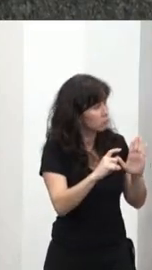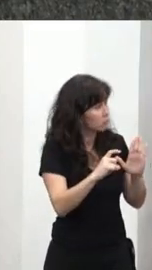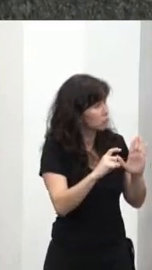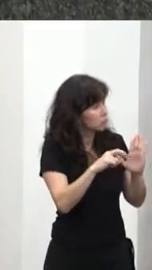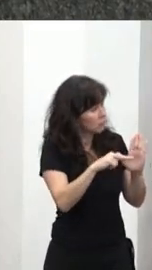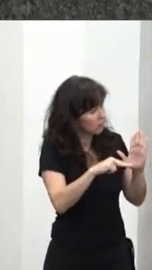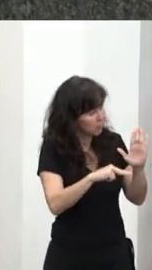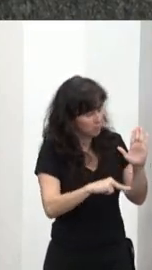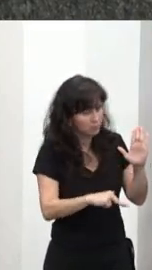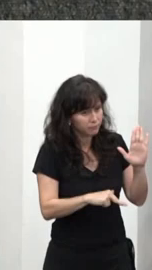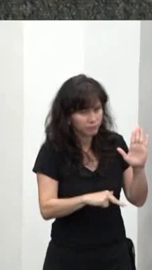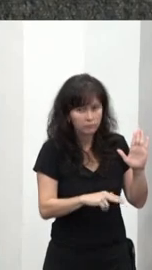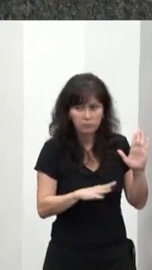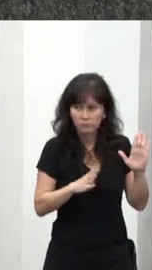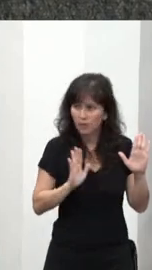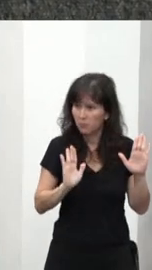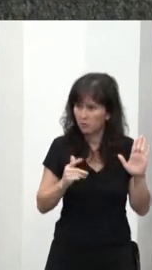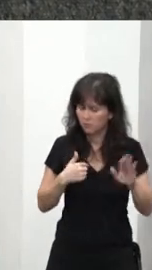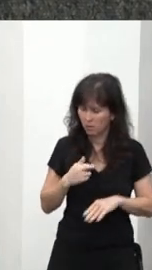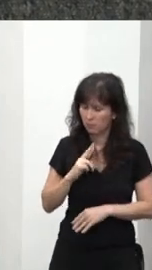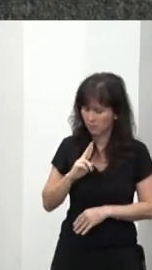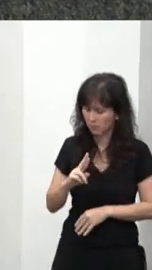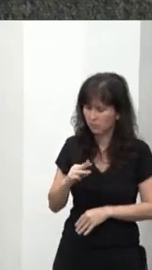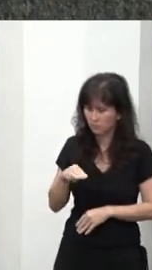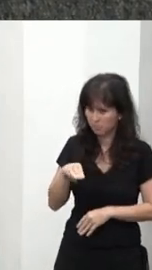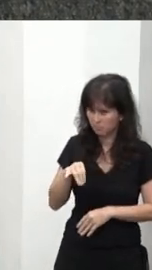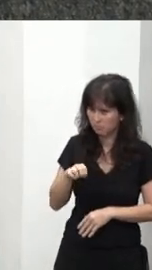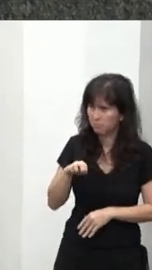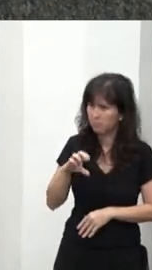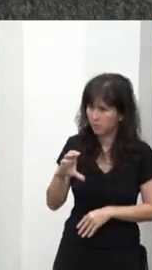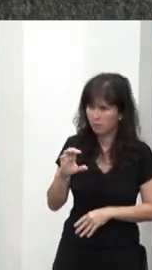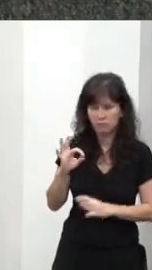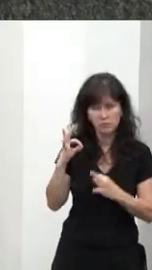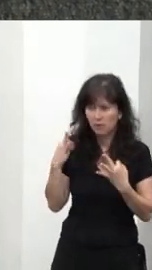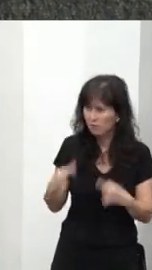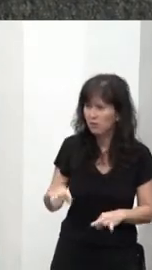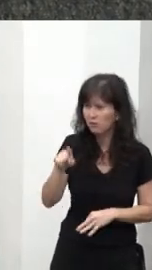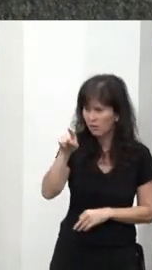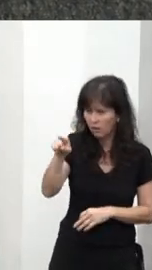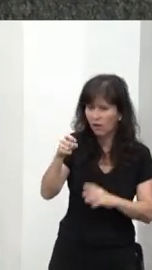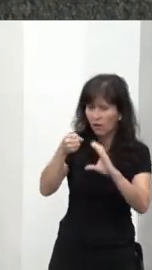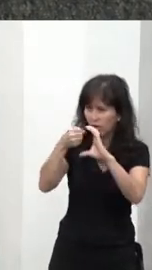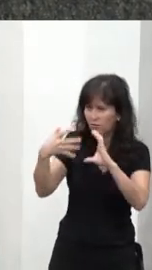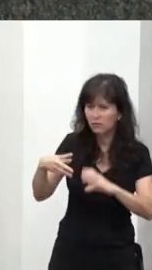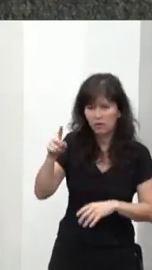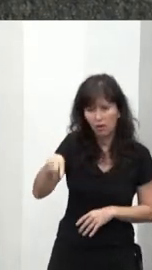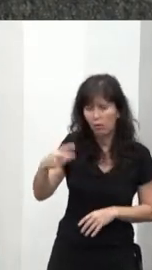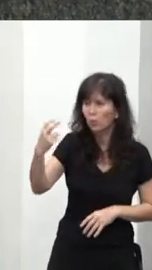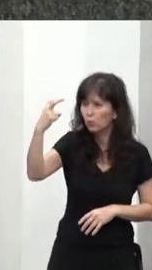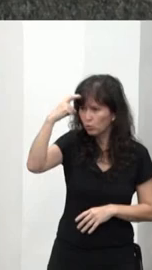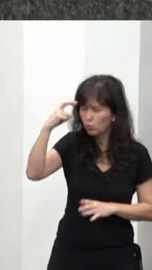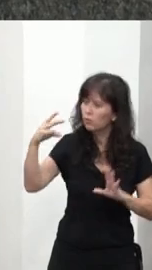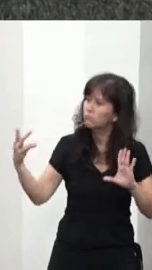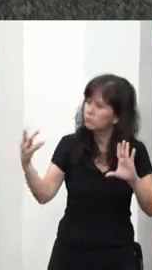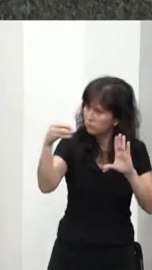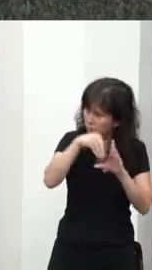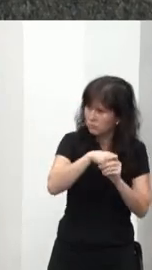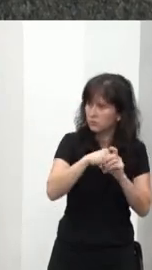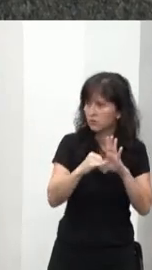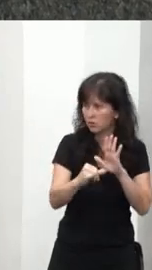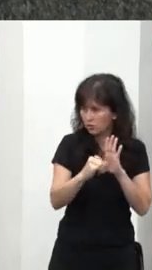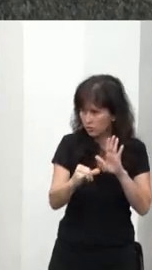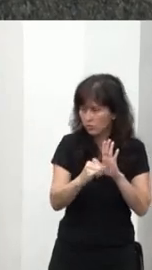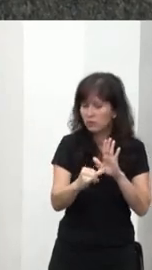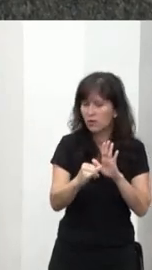falando aqui em nome do ministério da cultura não tem nem dúvida que isso é cultura e que cabe tá em editar os locais de fomento né